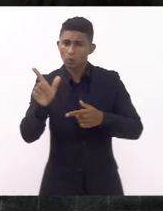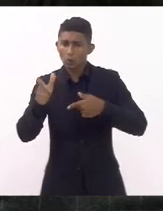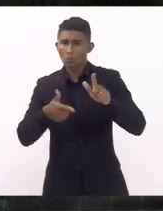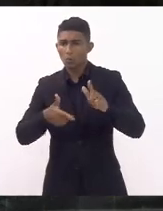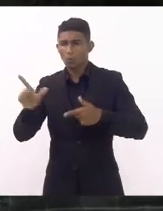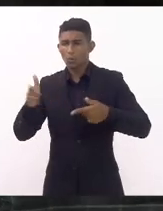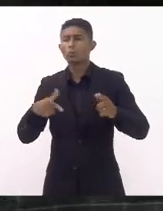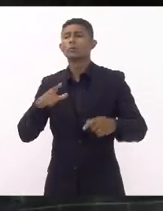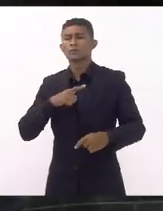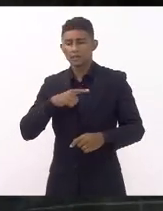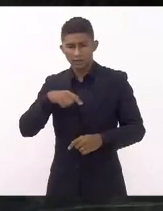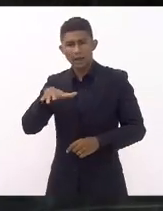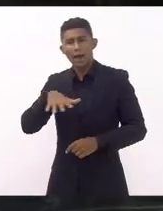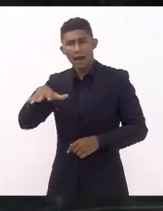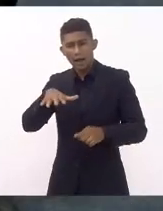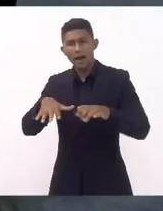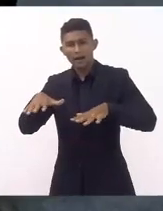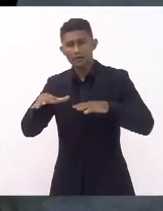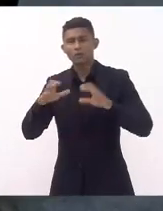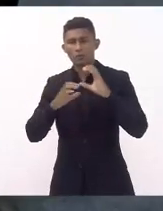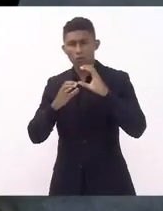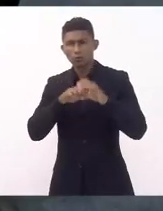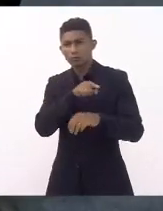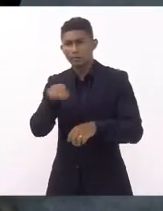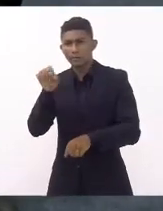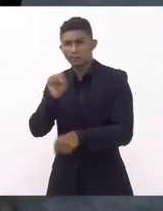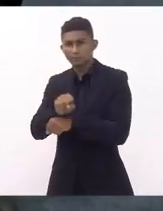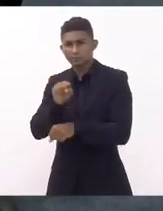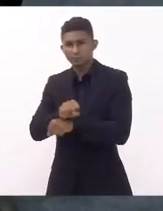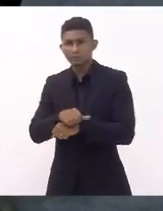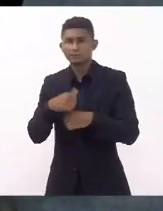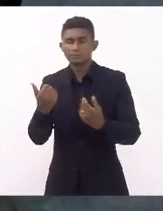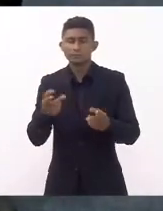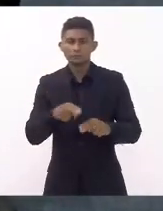tem concursados também, esperando convocação. Por isso,